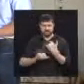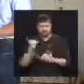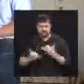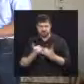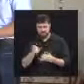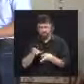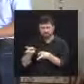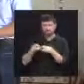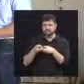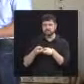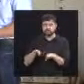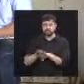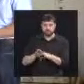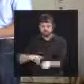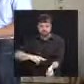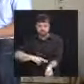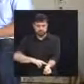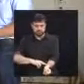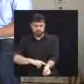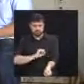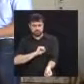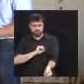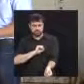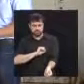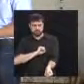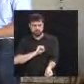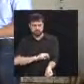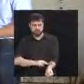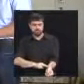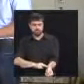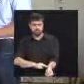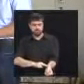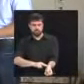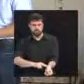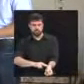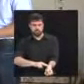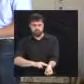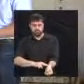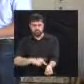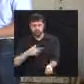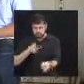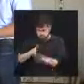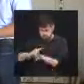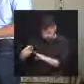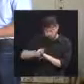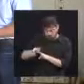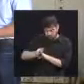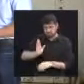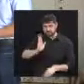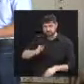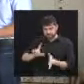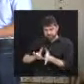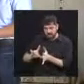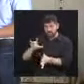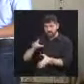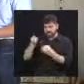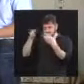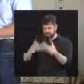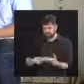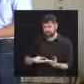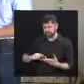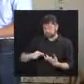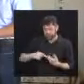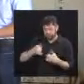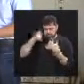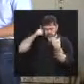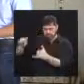sempre vejo o pulso antes, né, para que a gente possa até aconselhar. E até já o aconselhei antes, falei, ó, evita isso,